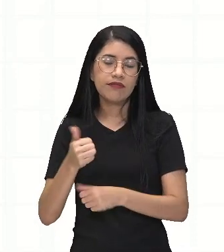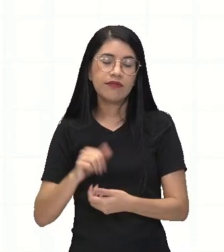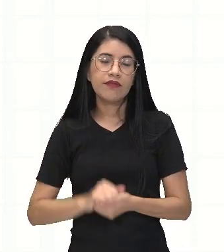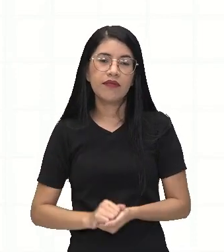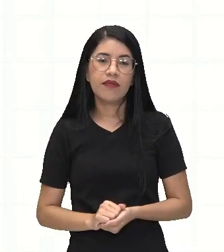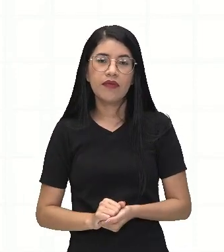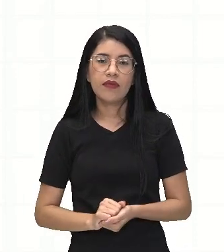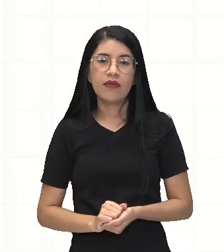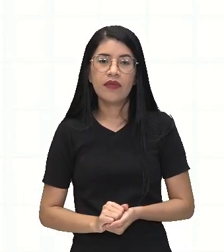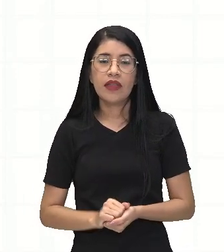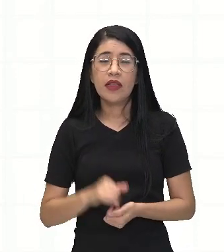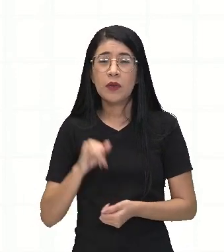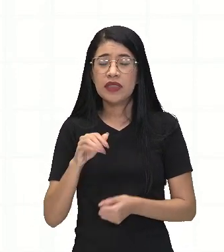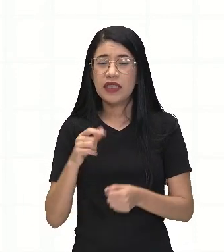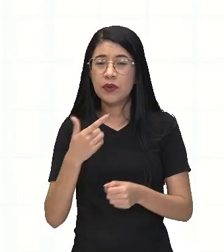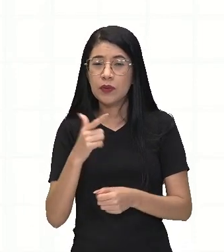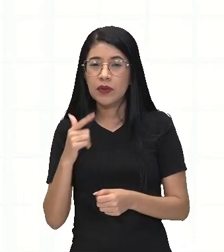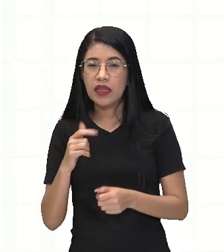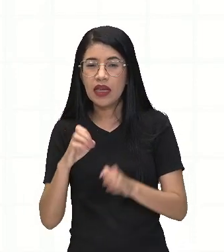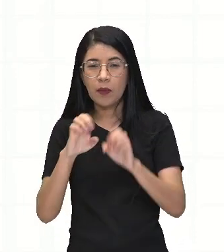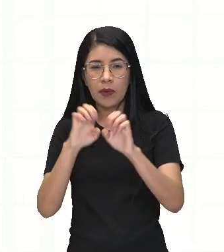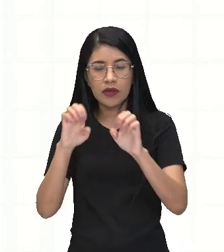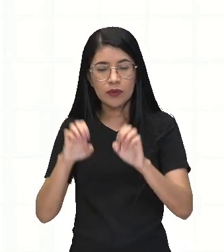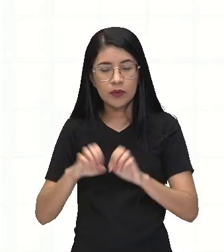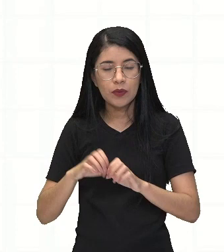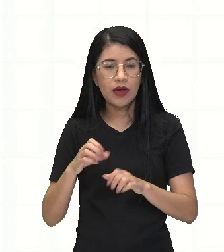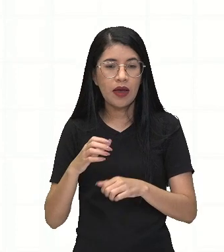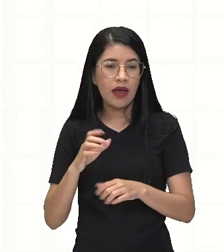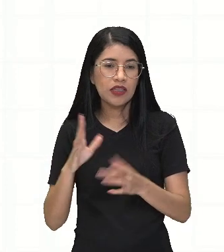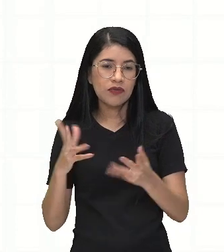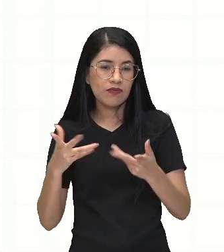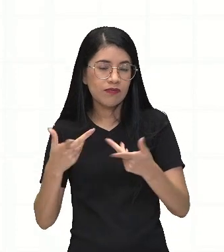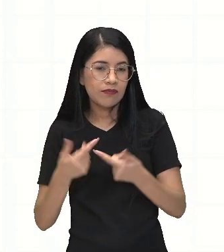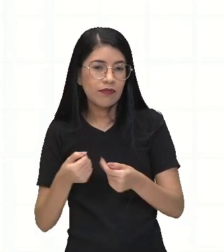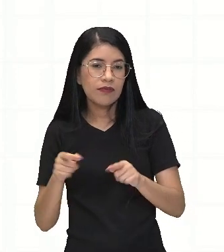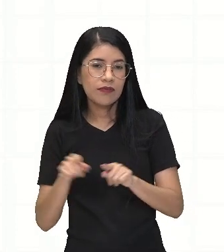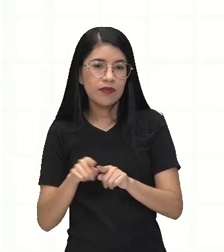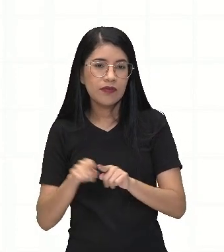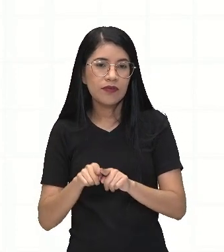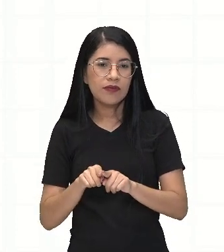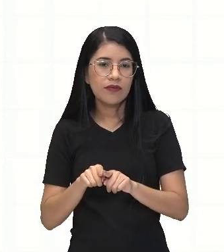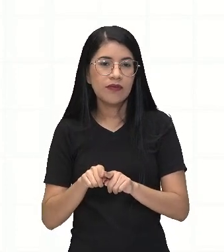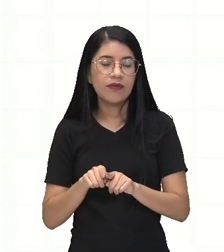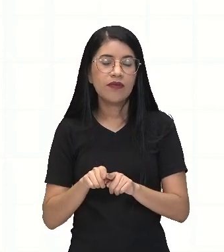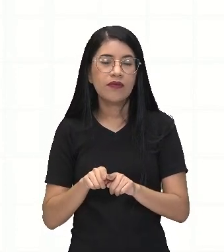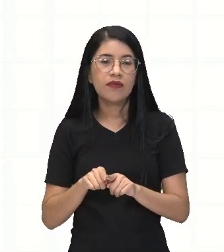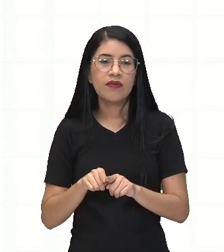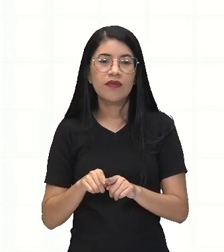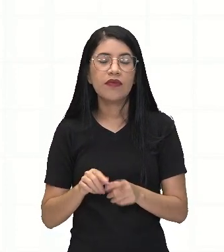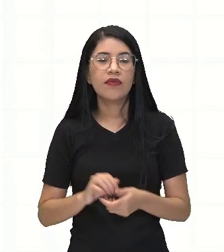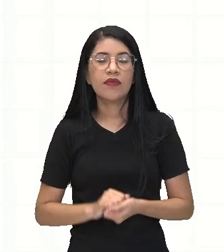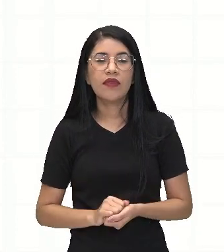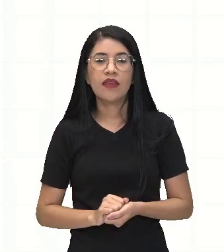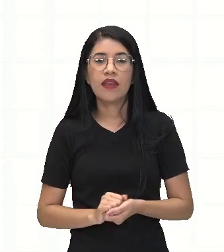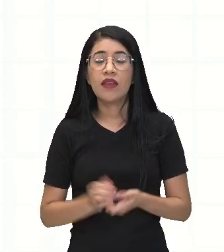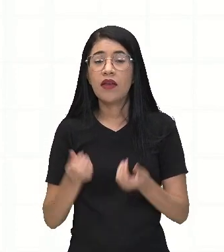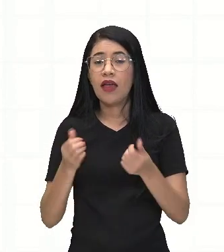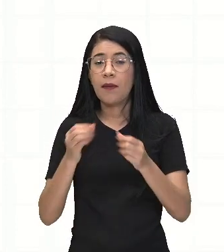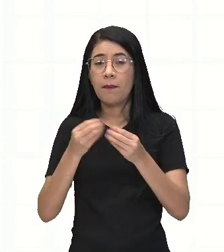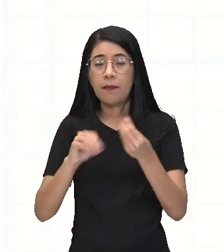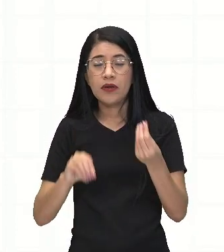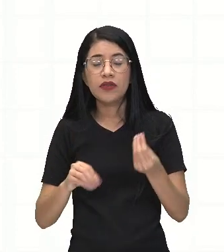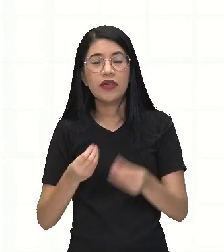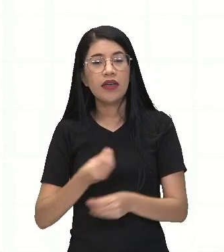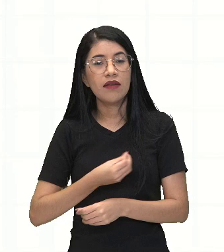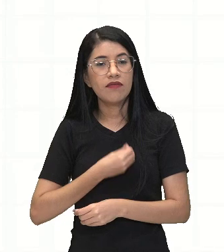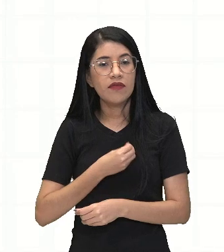de infraestrutura, né, das cidades, e aí prejudica ainda mais,